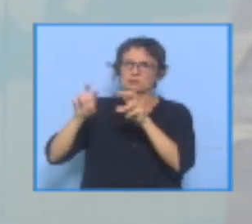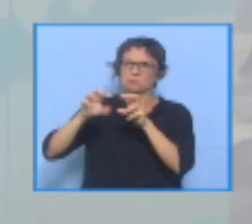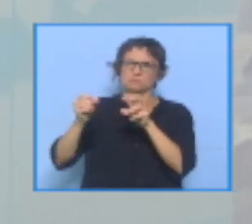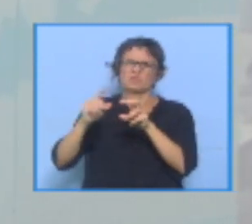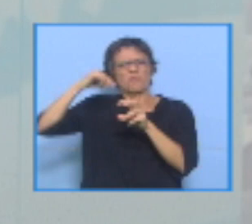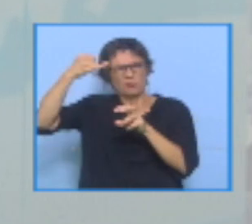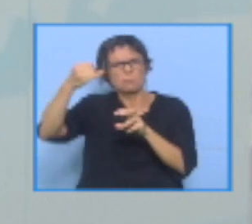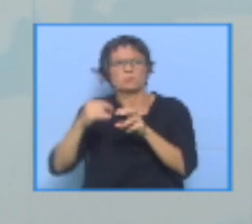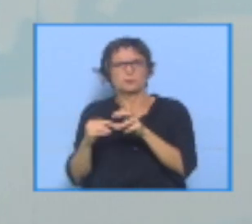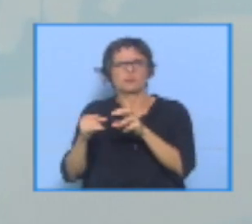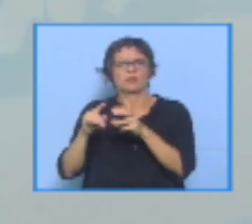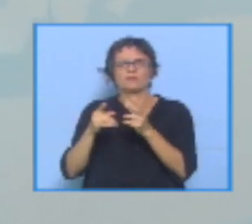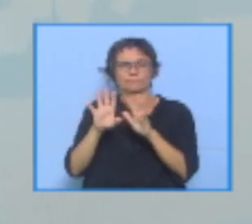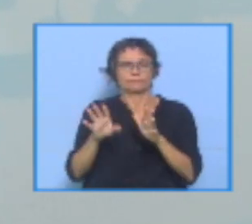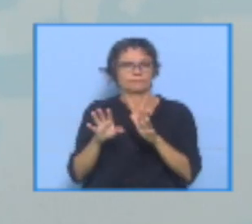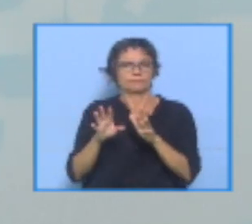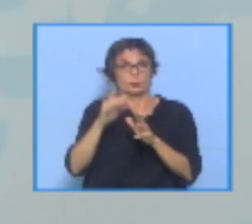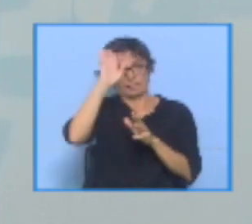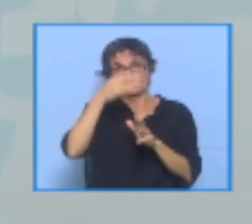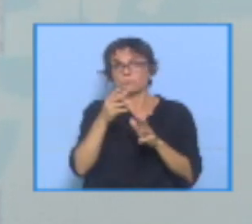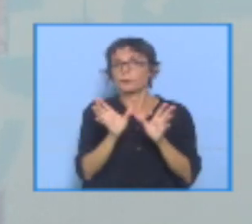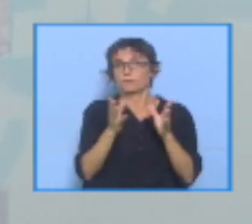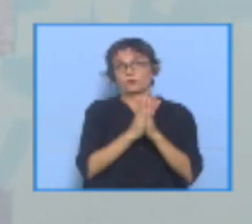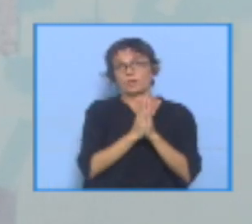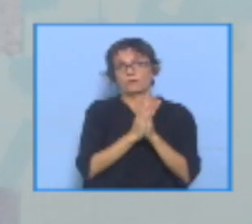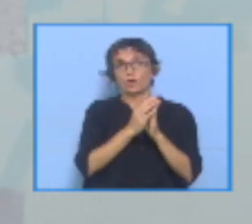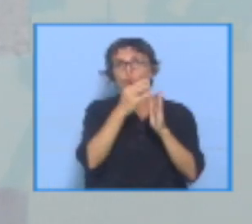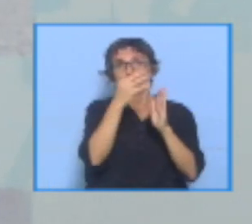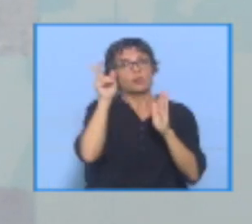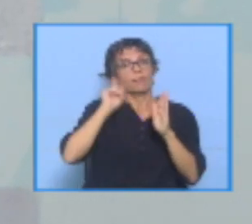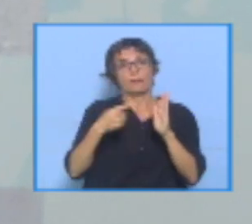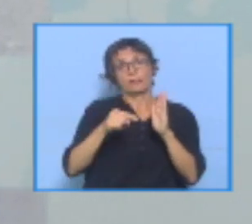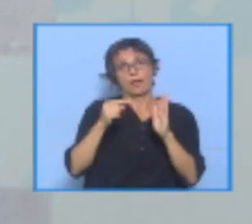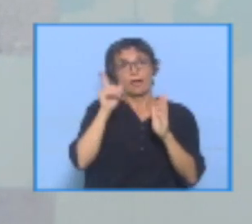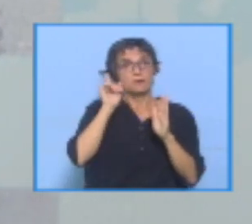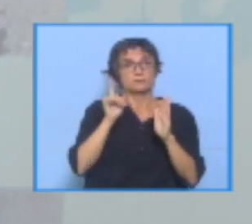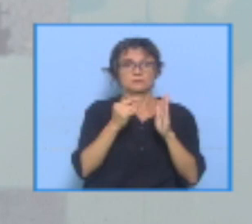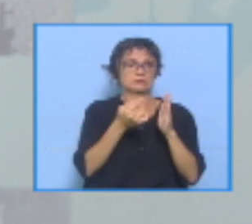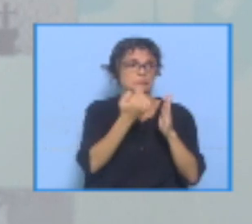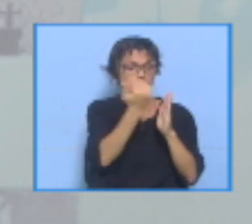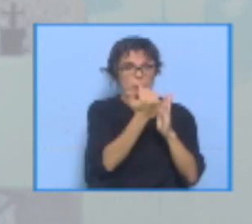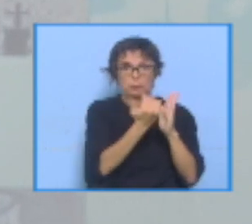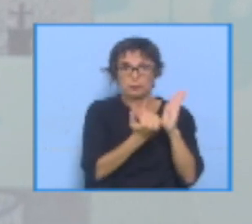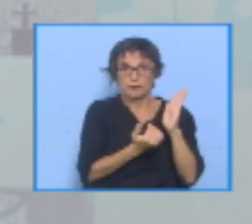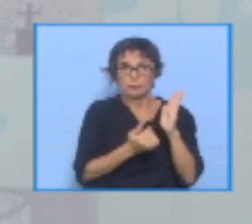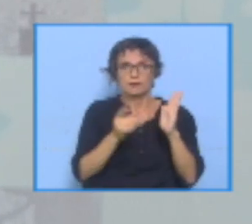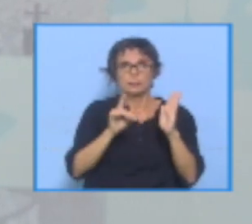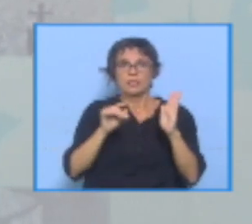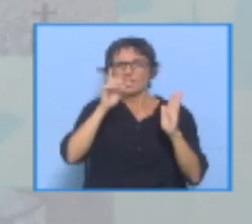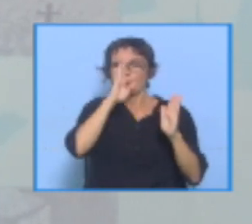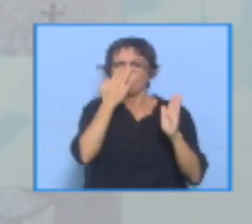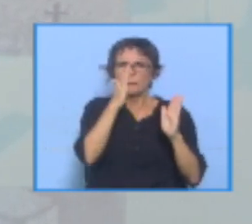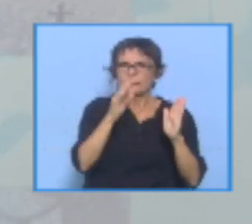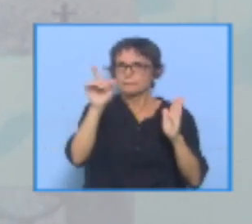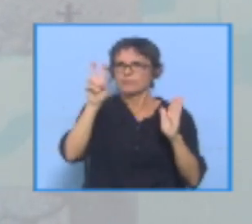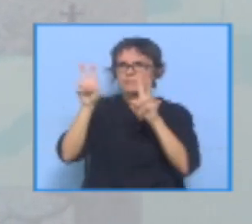tempos litúrgicos, tudo, e depois parece estes temas surgirem como um extra. Mas não é. Mas não são